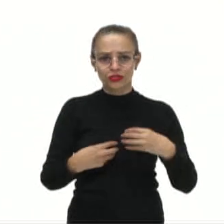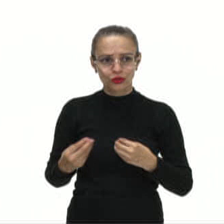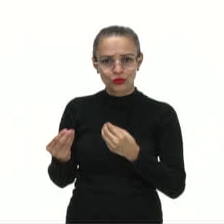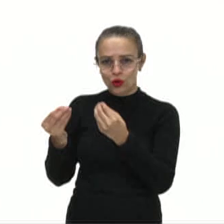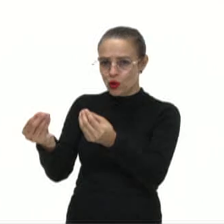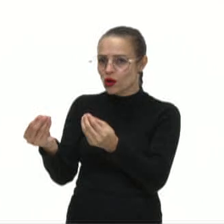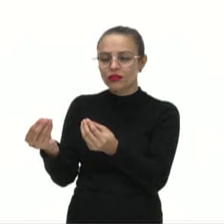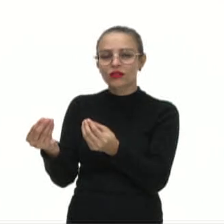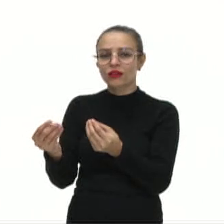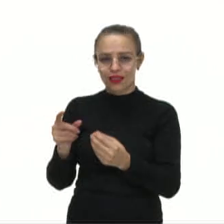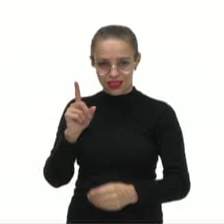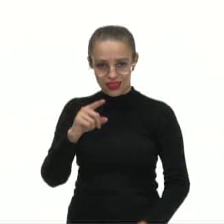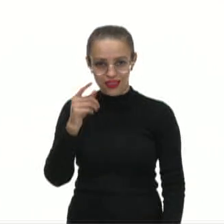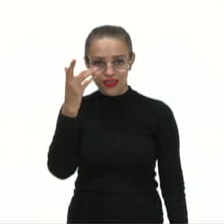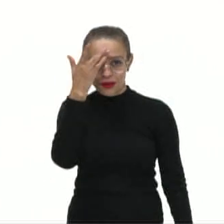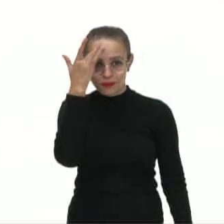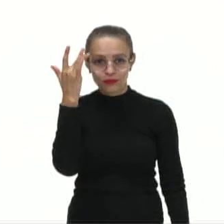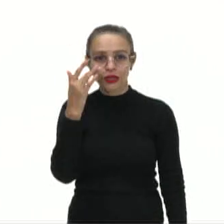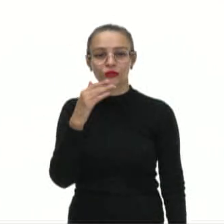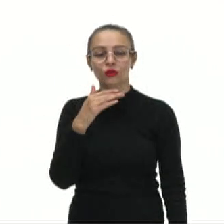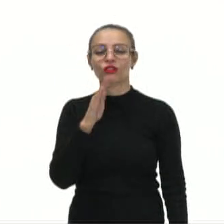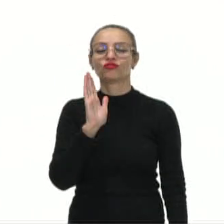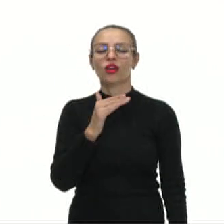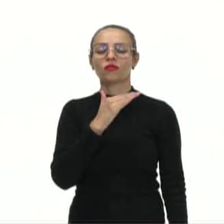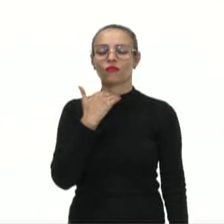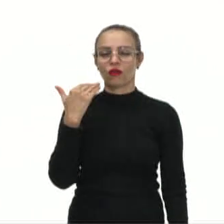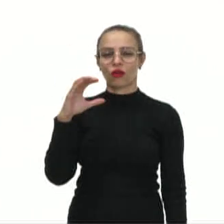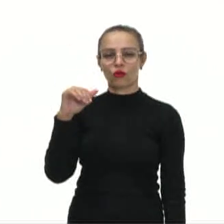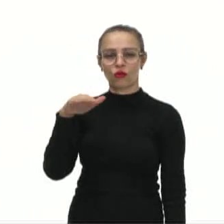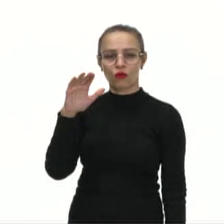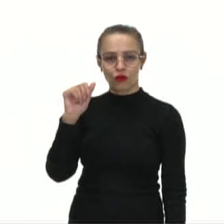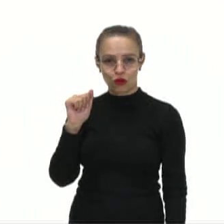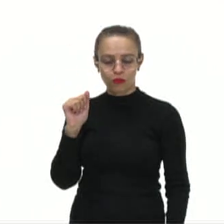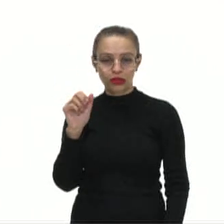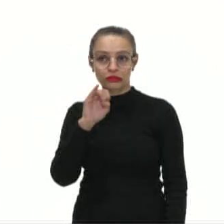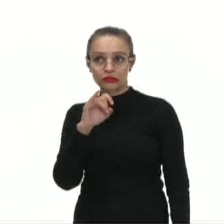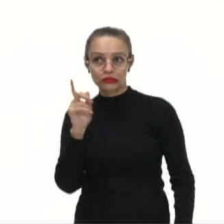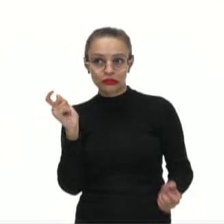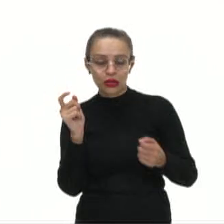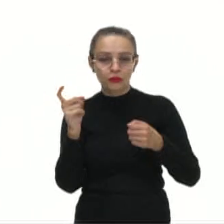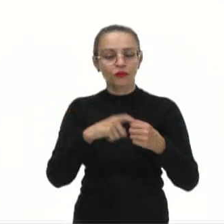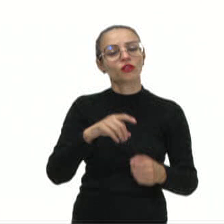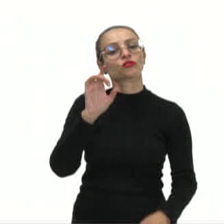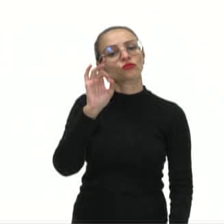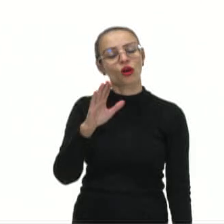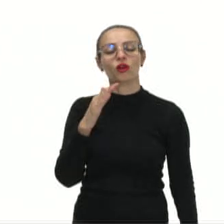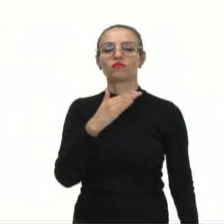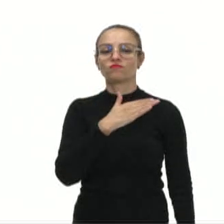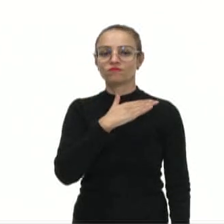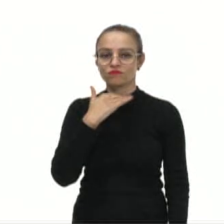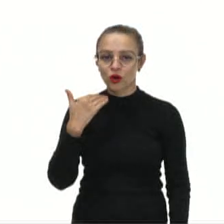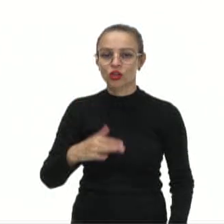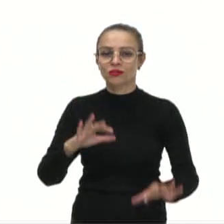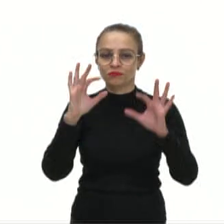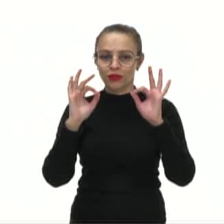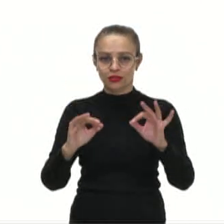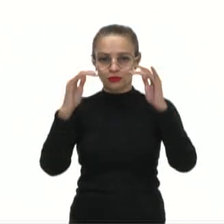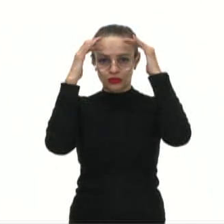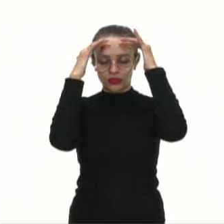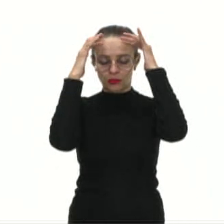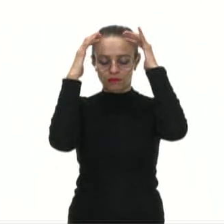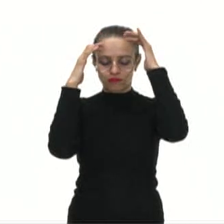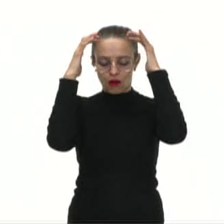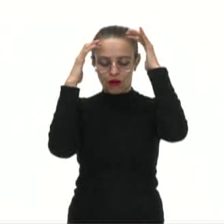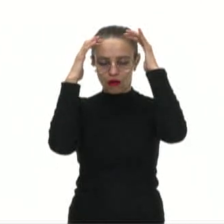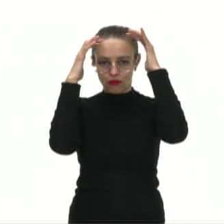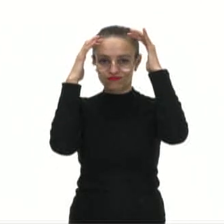com pessoas em estado de coma, quando a chance de voltar ainda existe. Somente a morte encefálica ou cerebral,